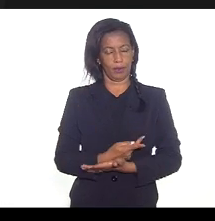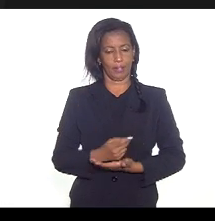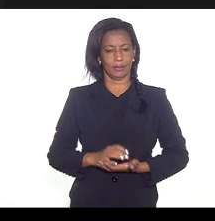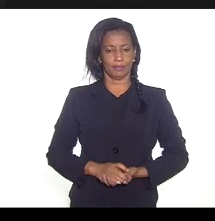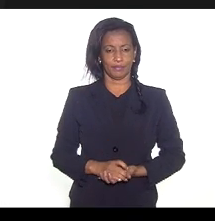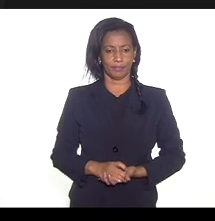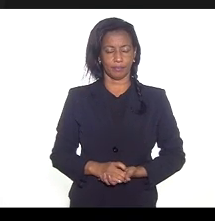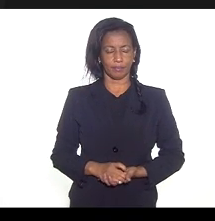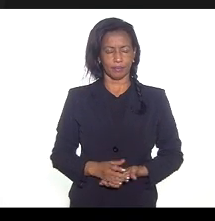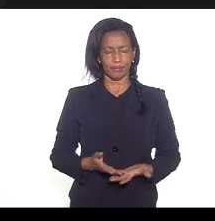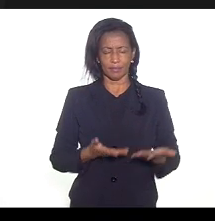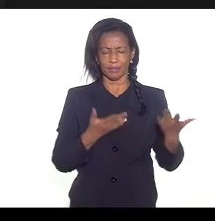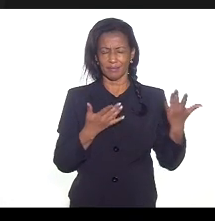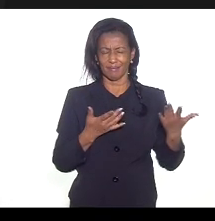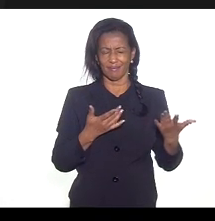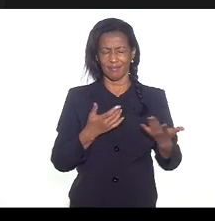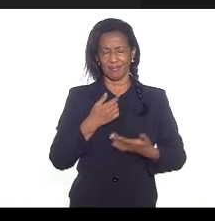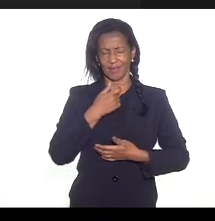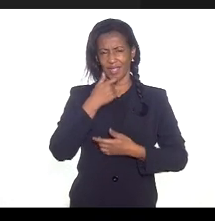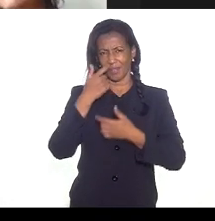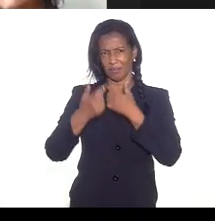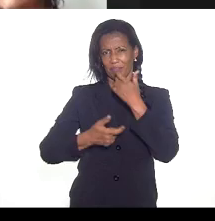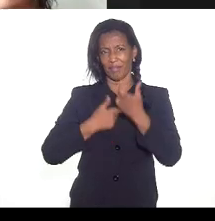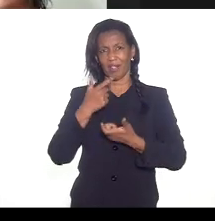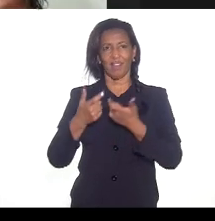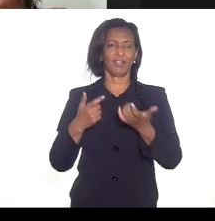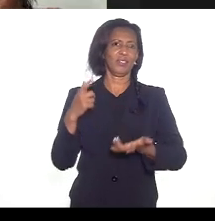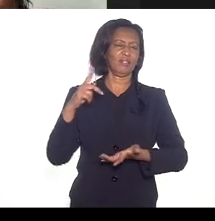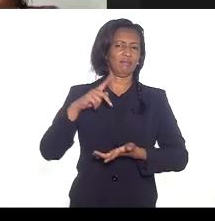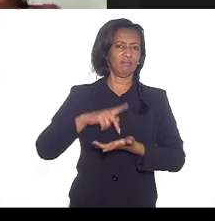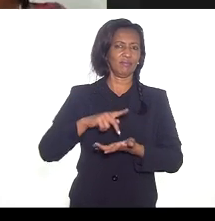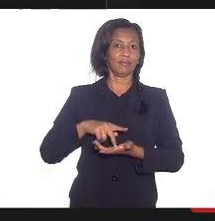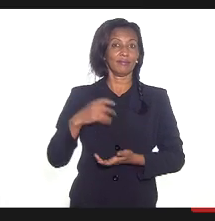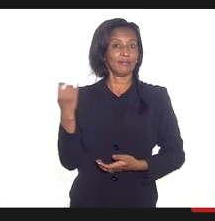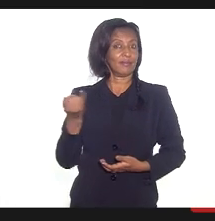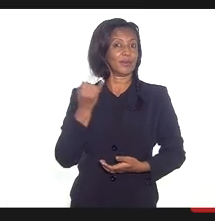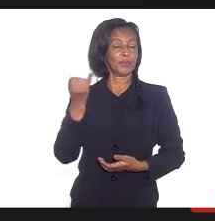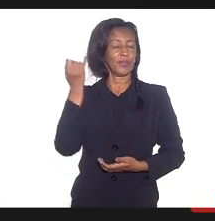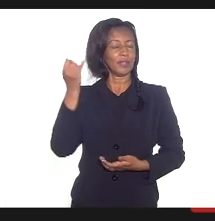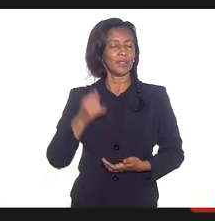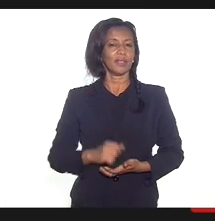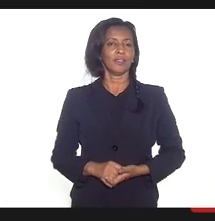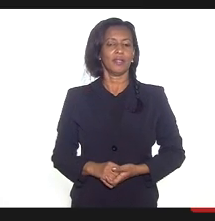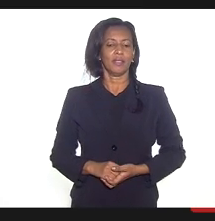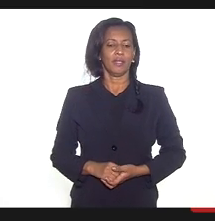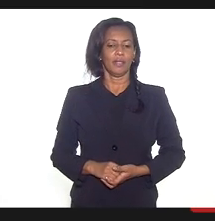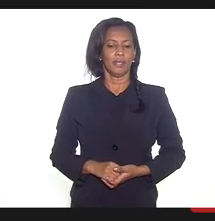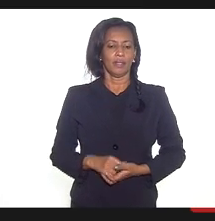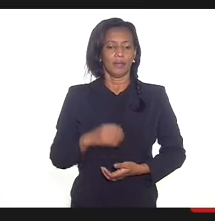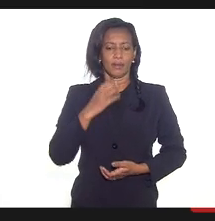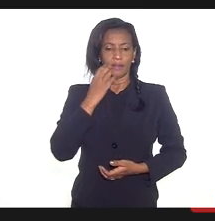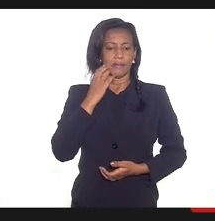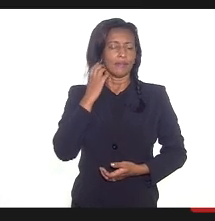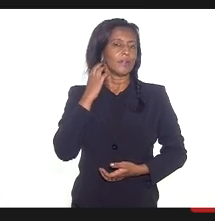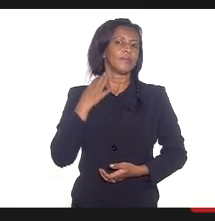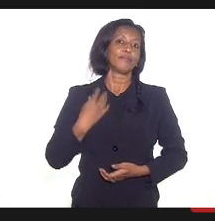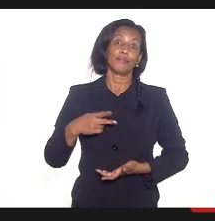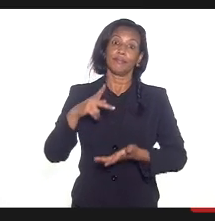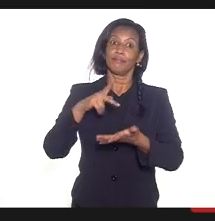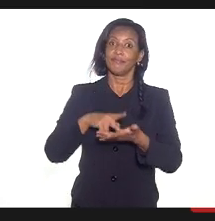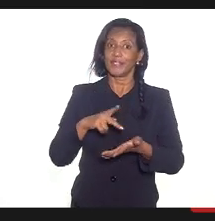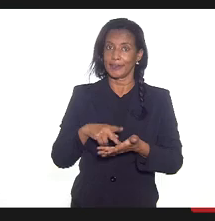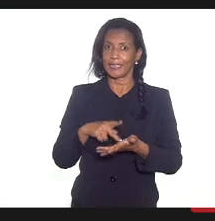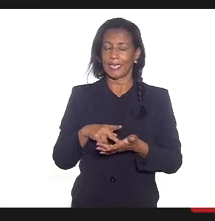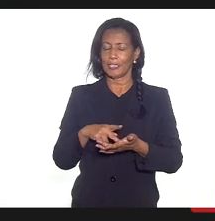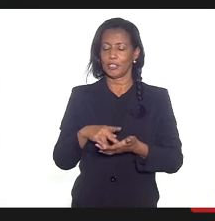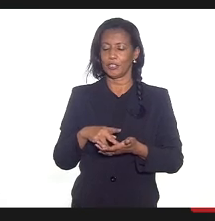Gente, palavras tão, tão reais, tão importantes, né? E é a realidade da